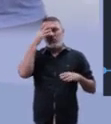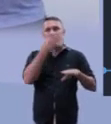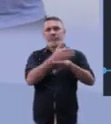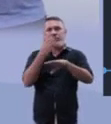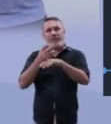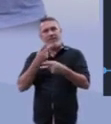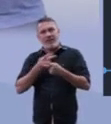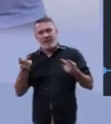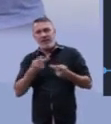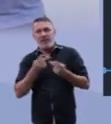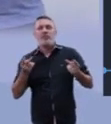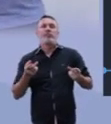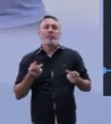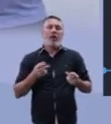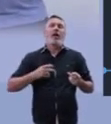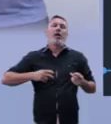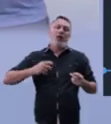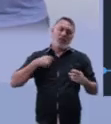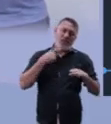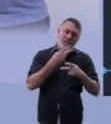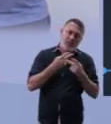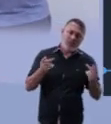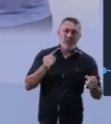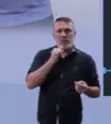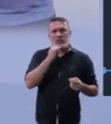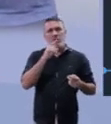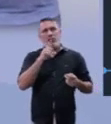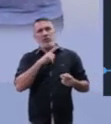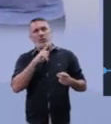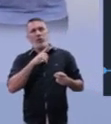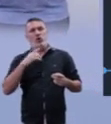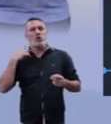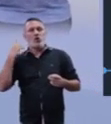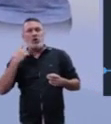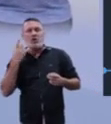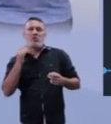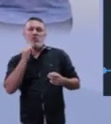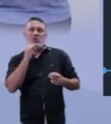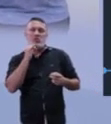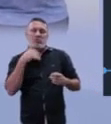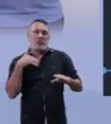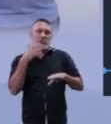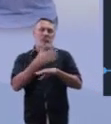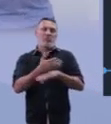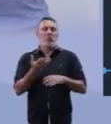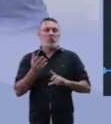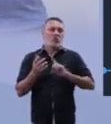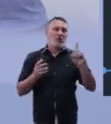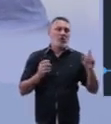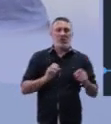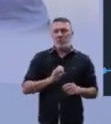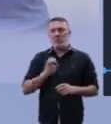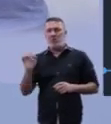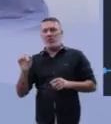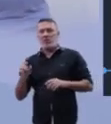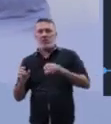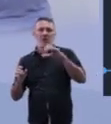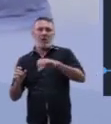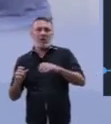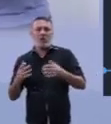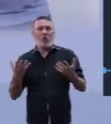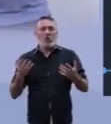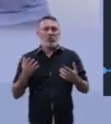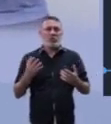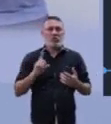páginas visitadas. Ou seja, eu vou visitar, a exemplo, eu vou visitar uma página de direita ou de esquerda, uma página de centro. Dependendo